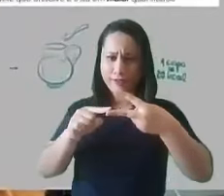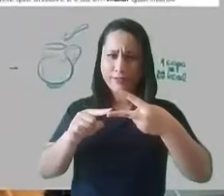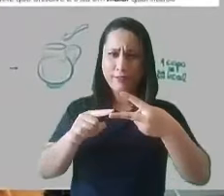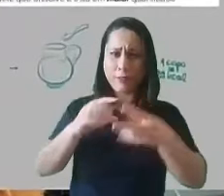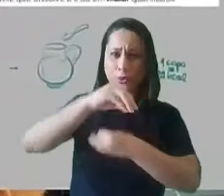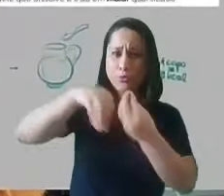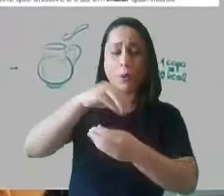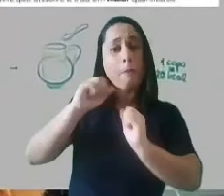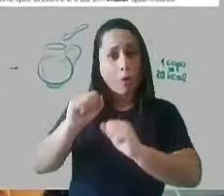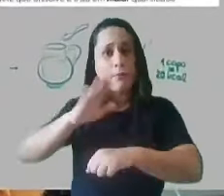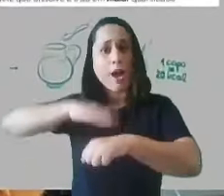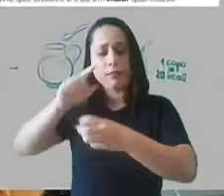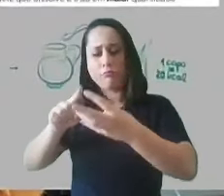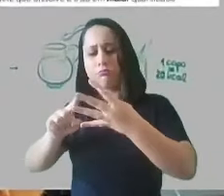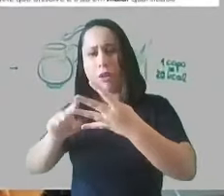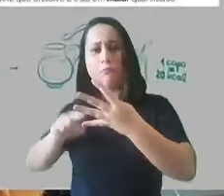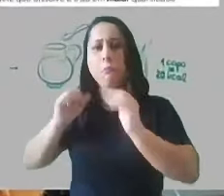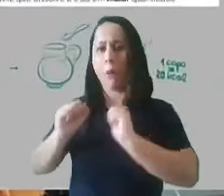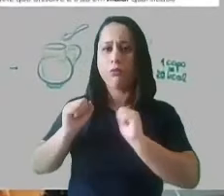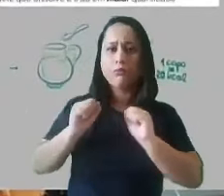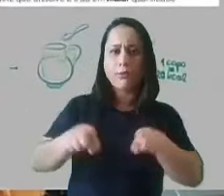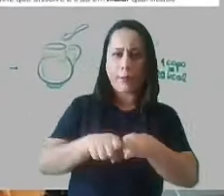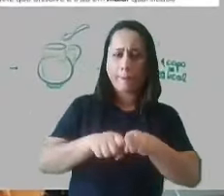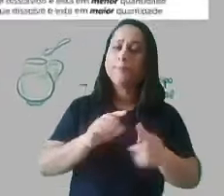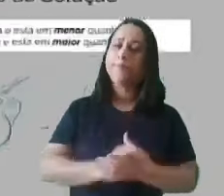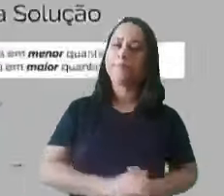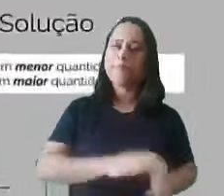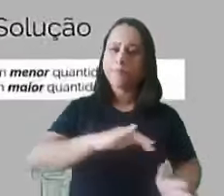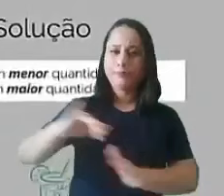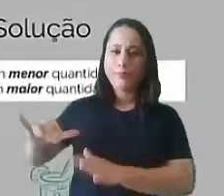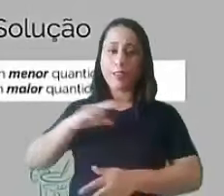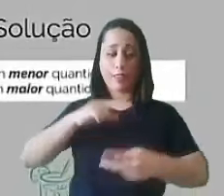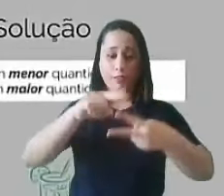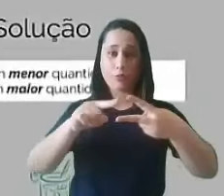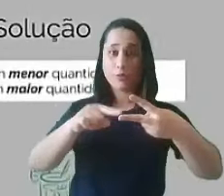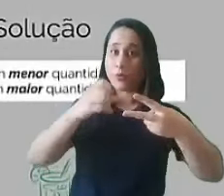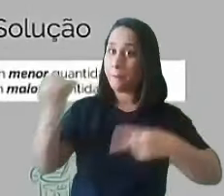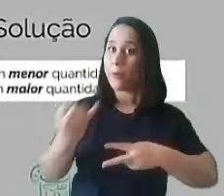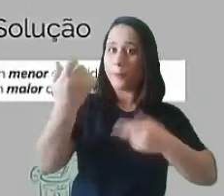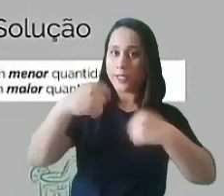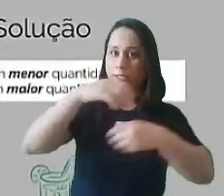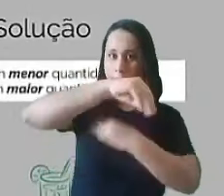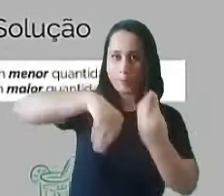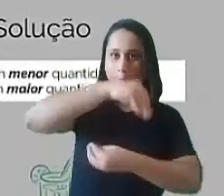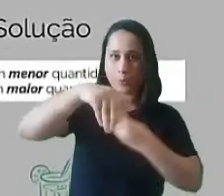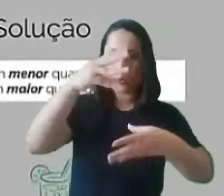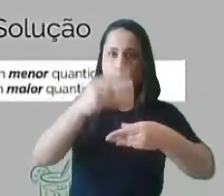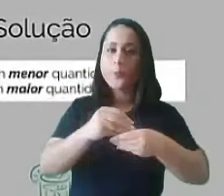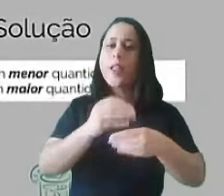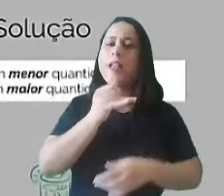Os componentes da solução são soluto e solvente. O soluto é aquele que é